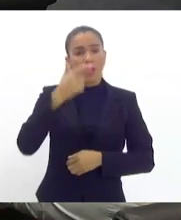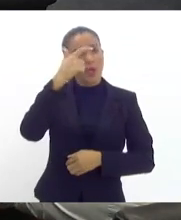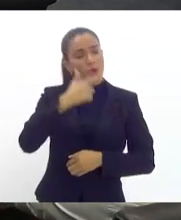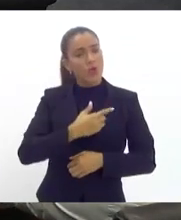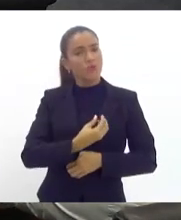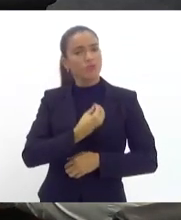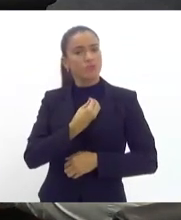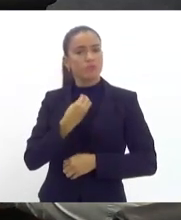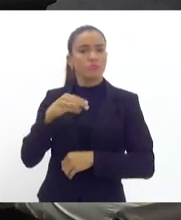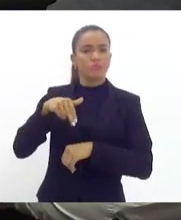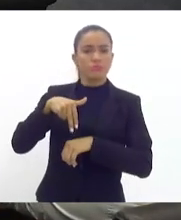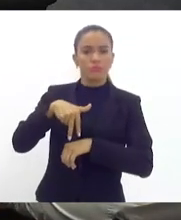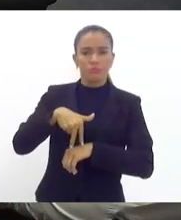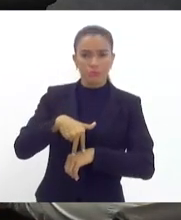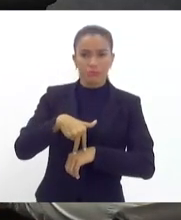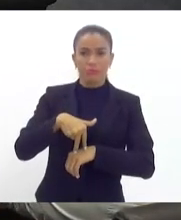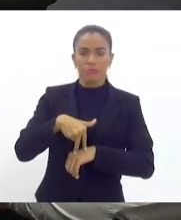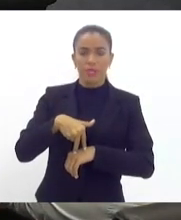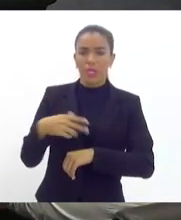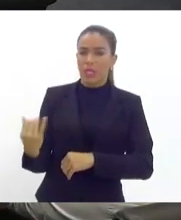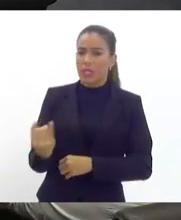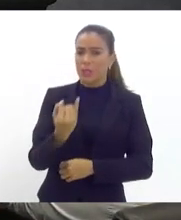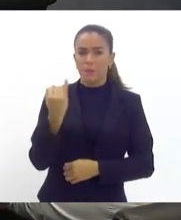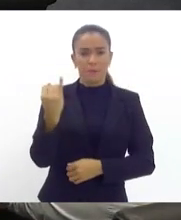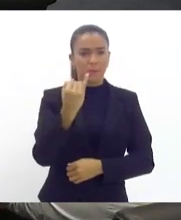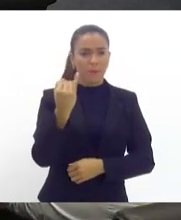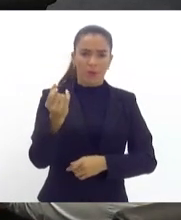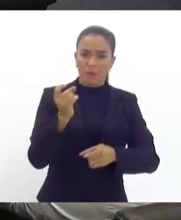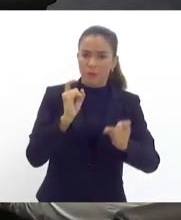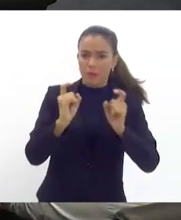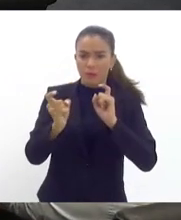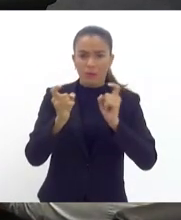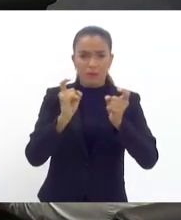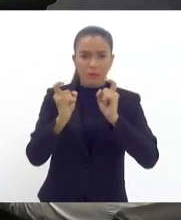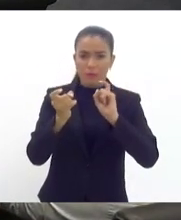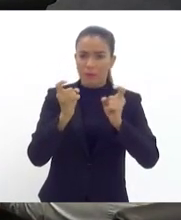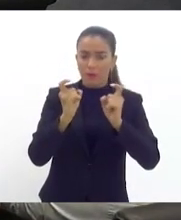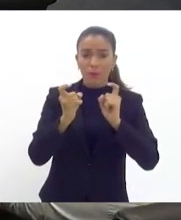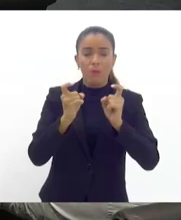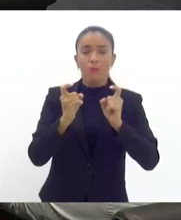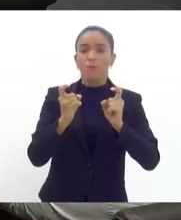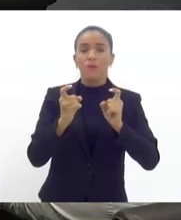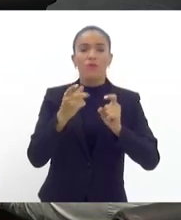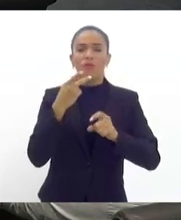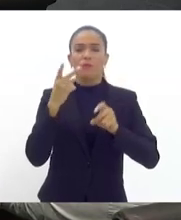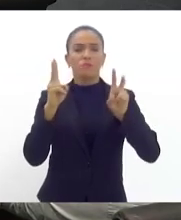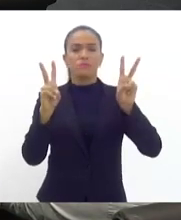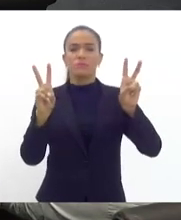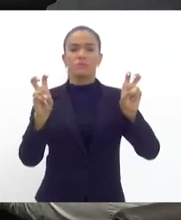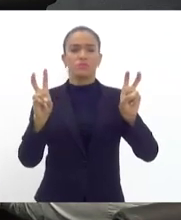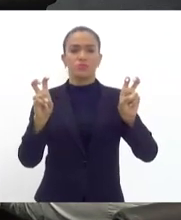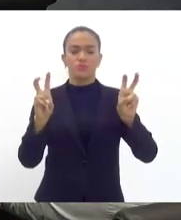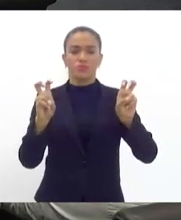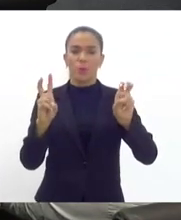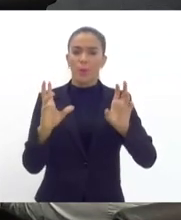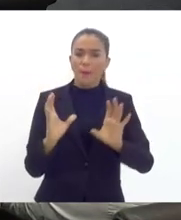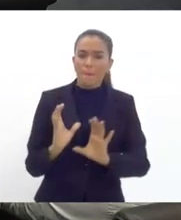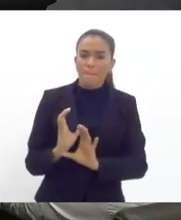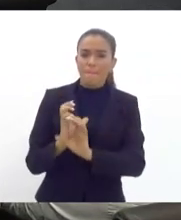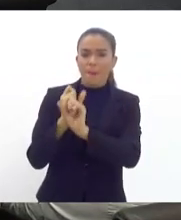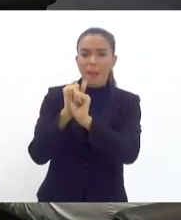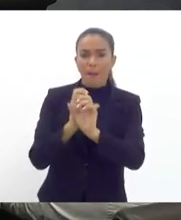nesta importante reunião cuidando das nos dados